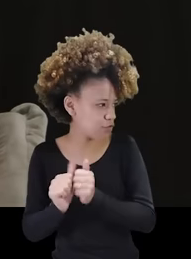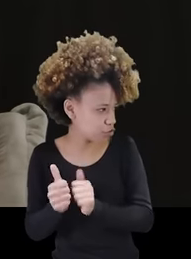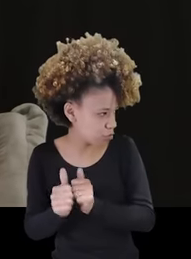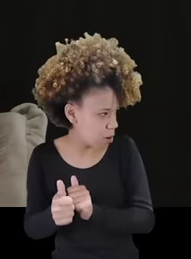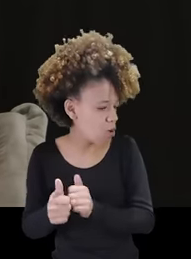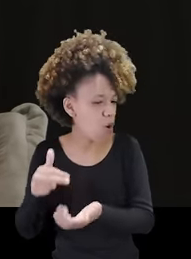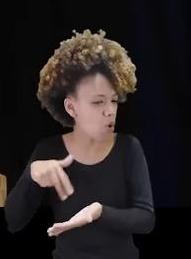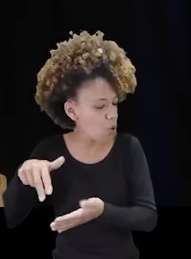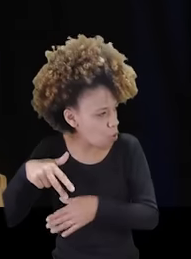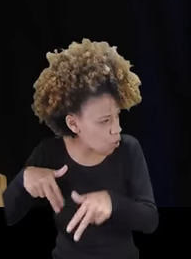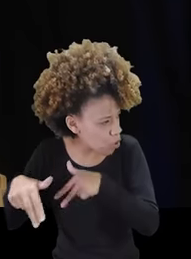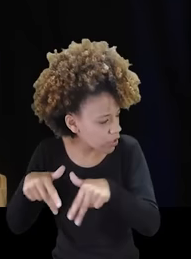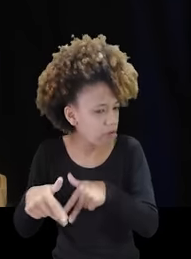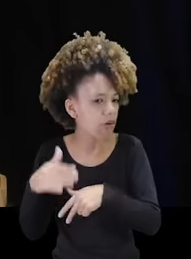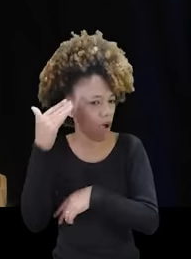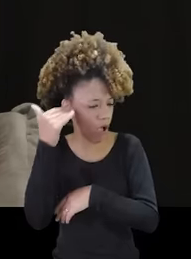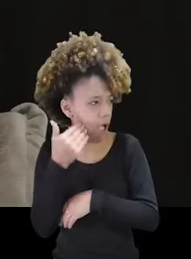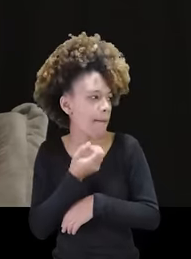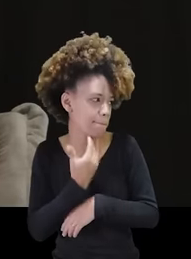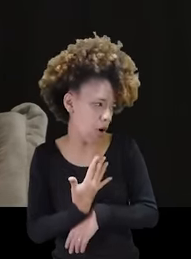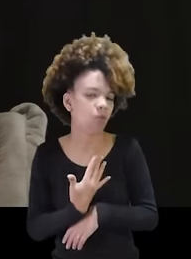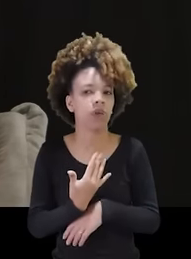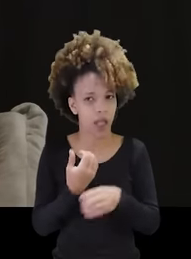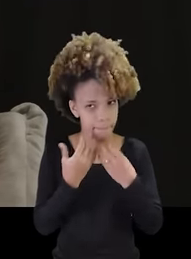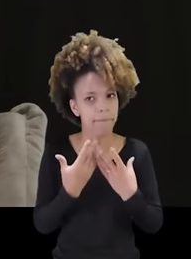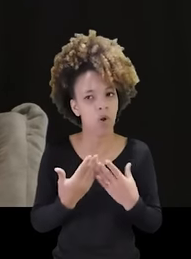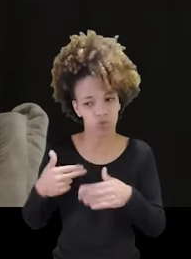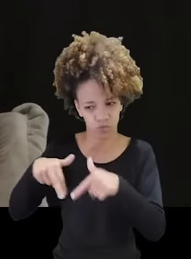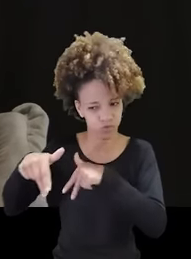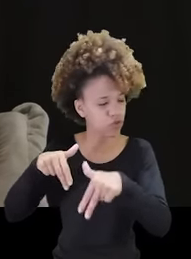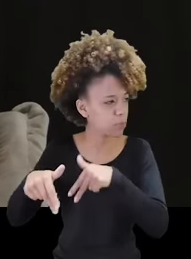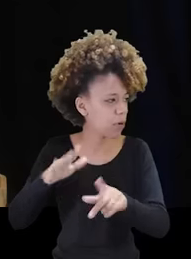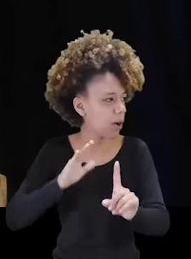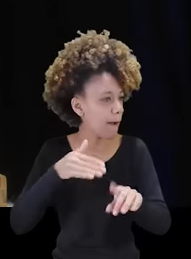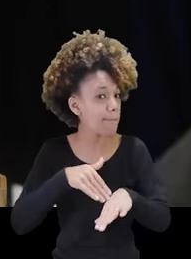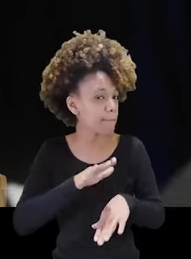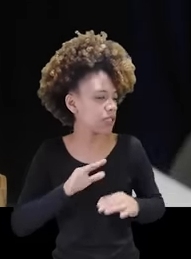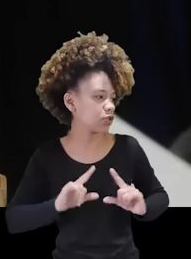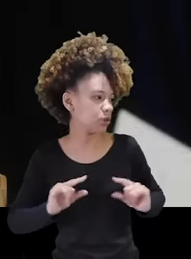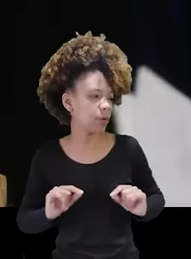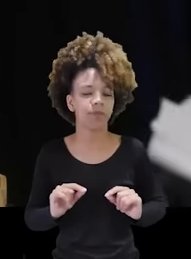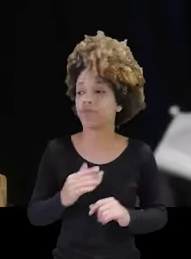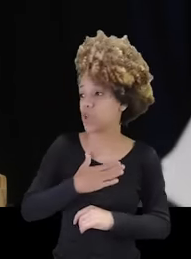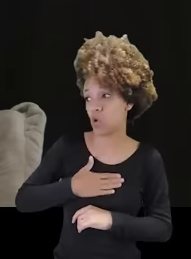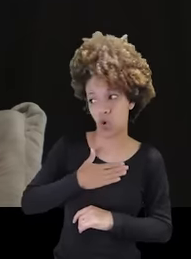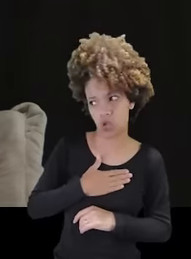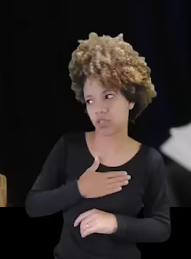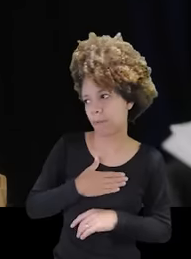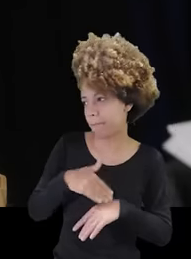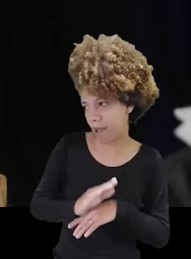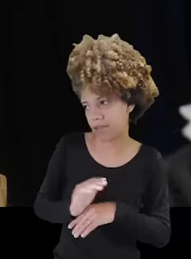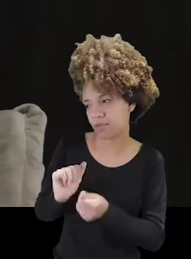coreano é muito bom inclusive eles gostam bastante eu sempre fui muito boa em futebol né sempre se destacou é futebol é